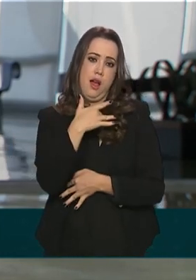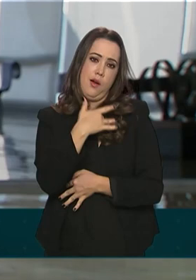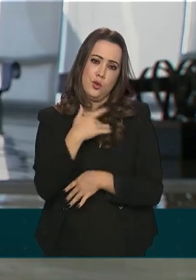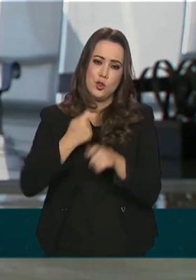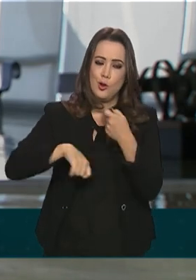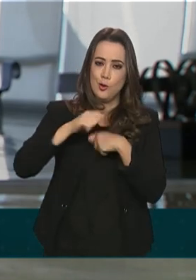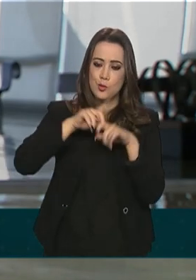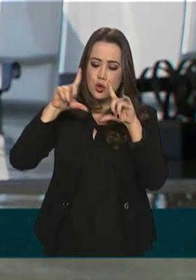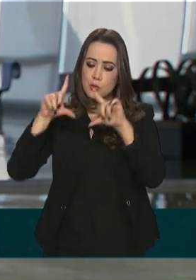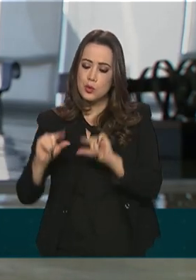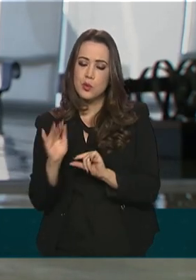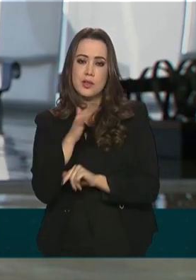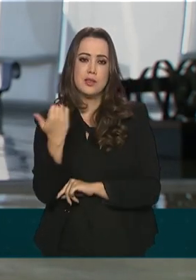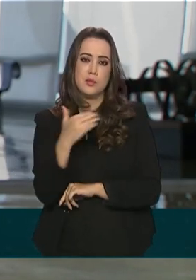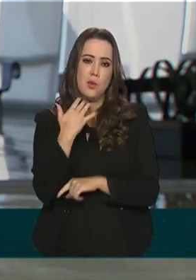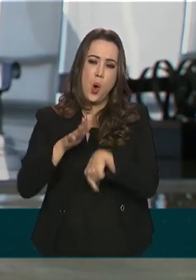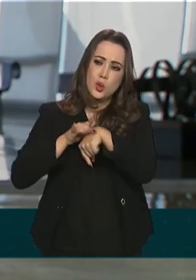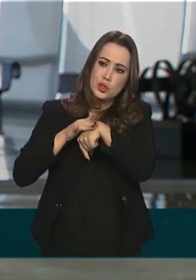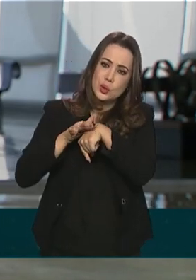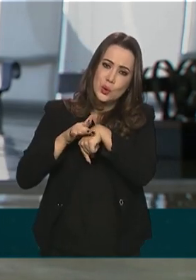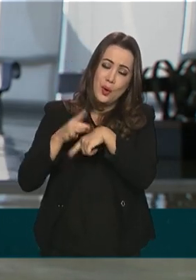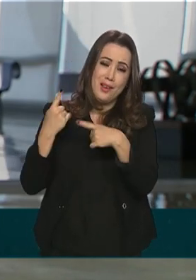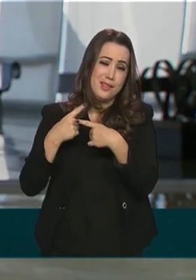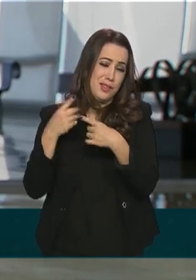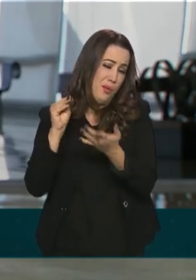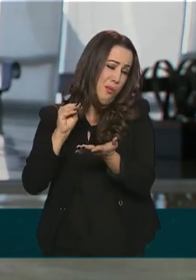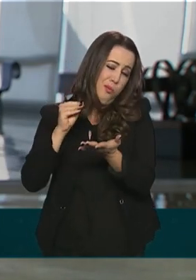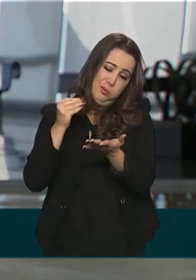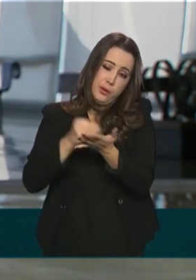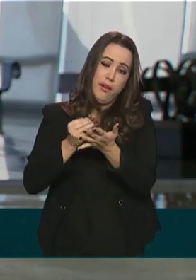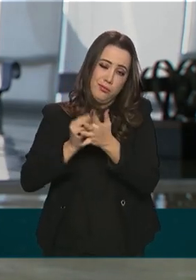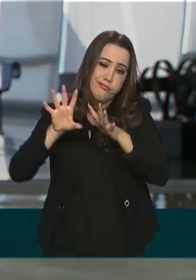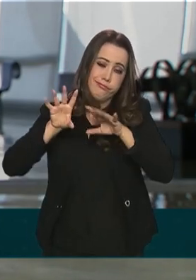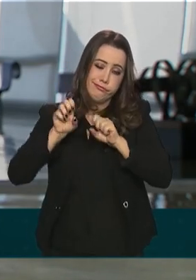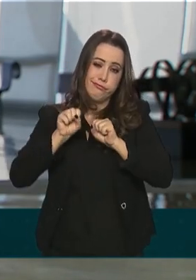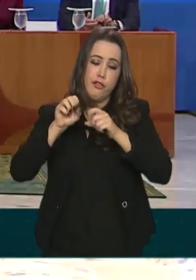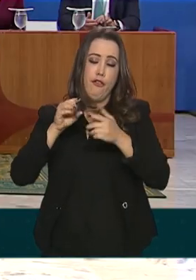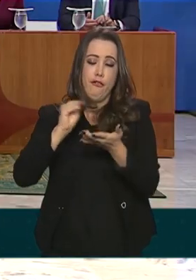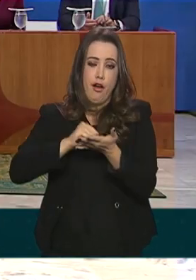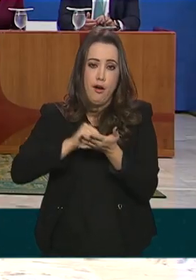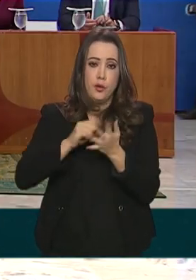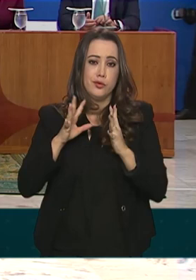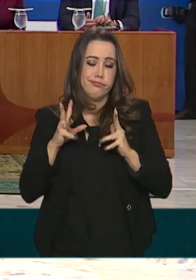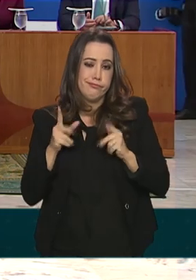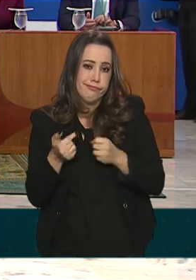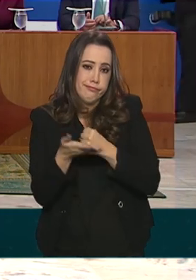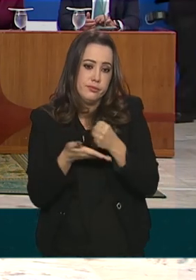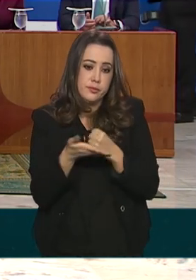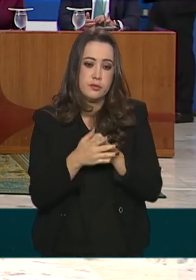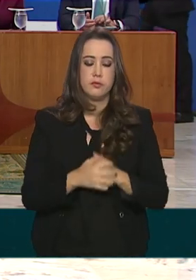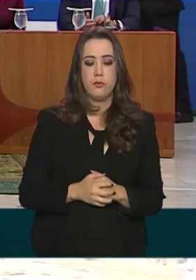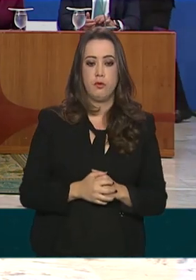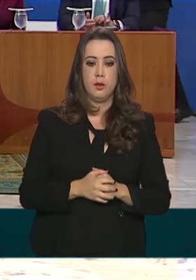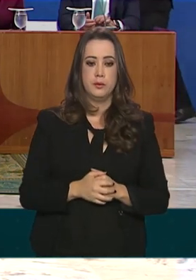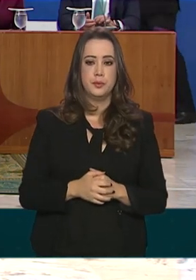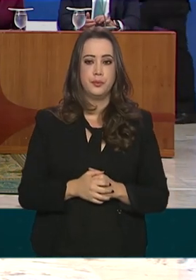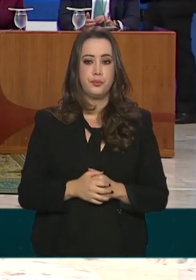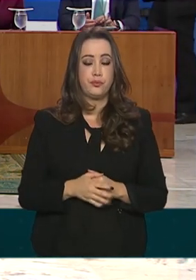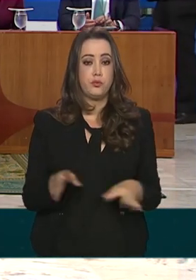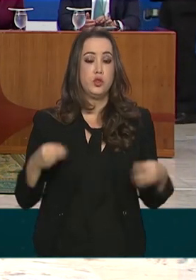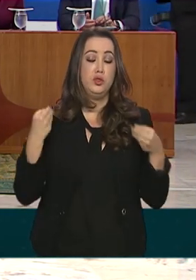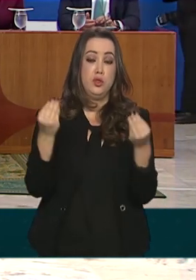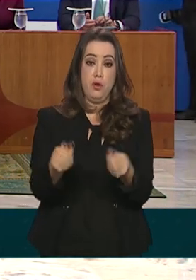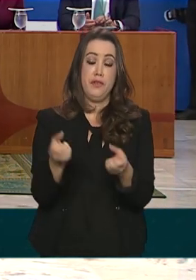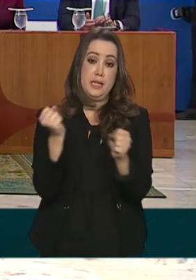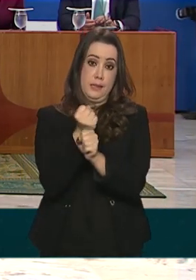mortalidade de doenças causadas pela falta de saneamento básico. Com obras de saneamento nós propiciamos